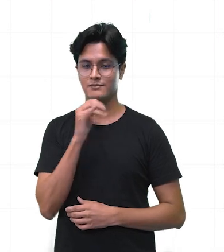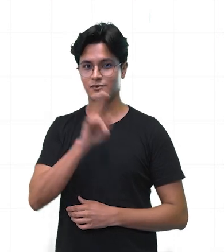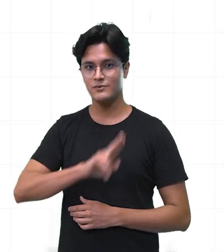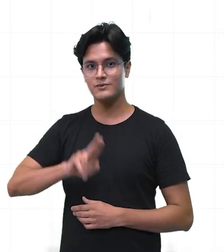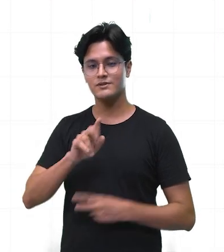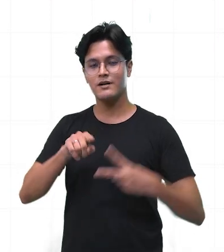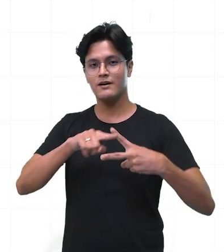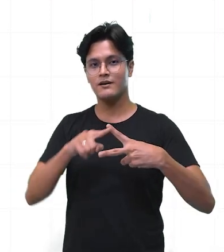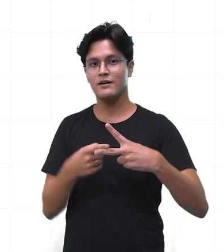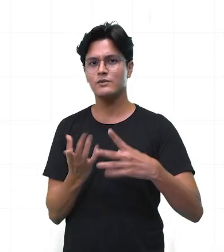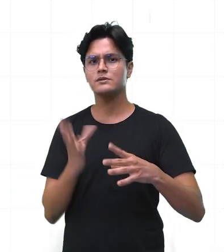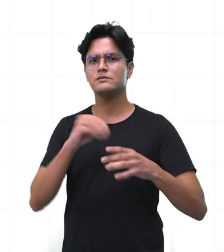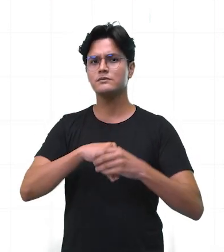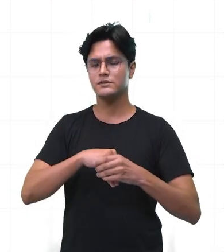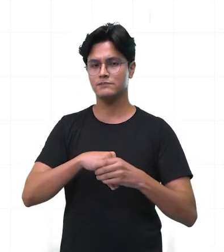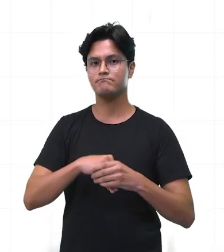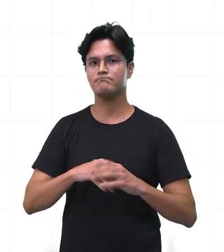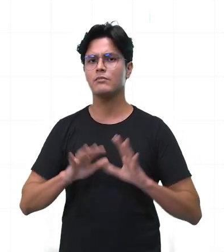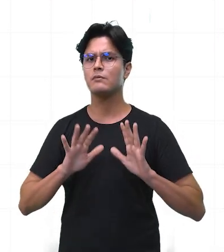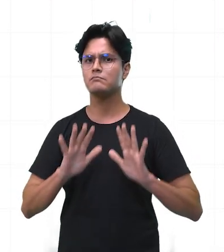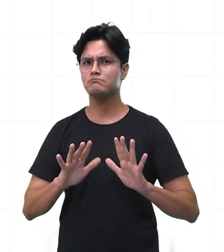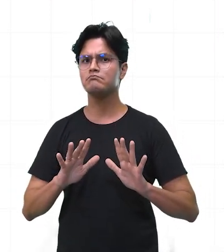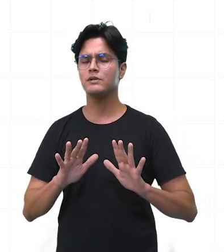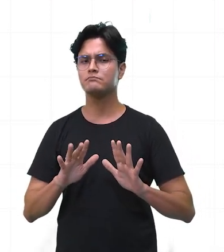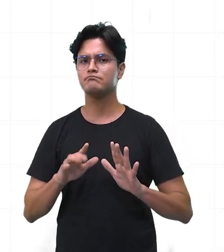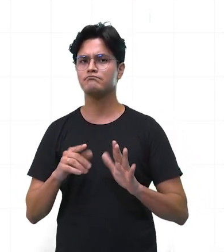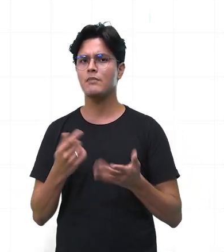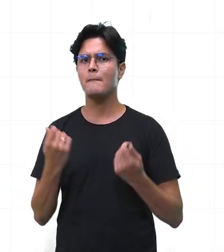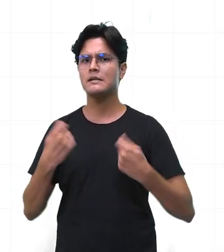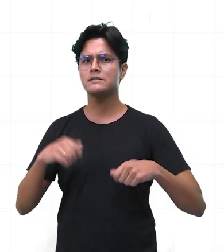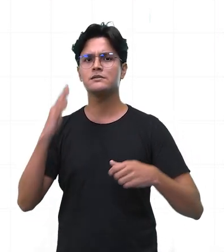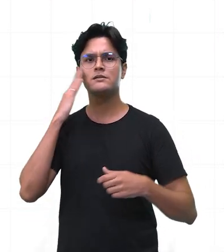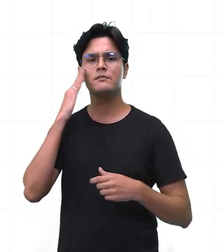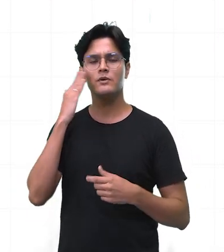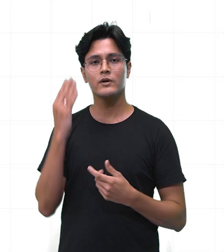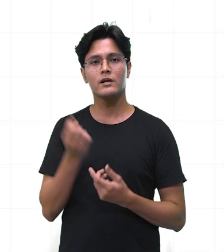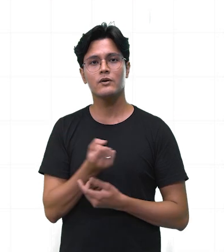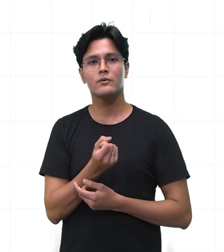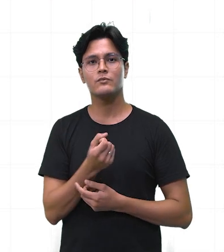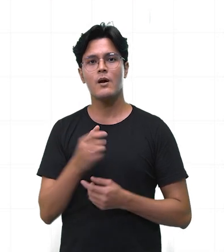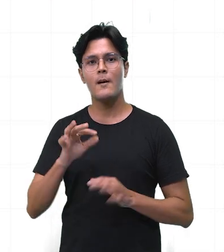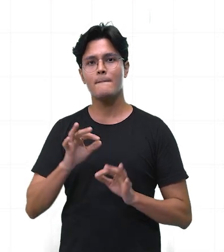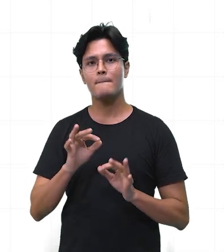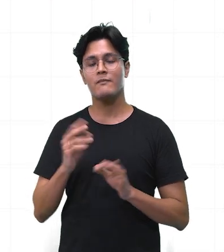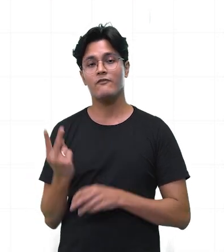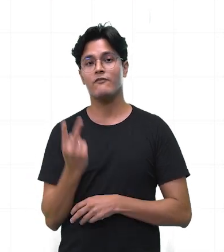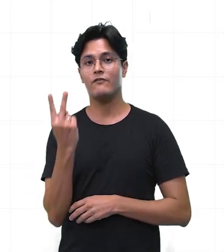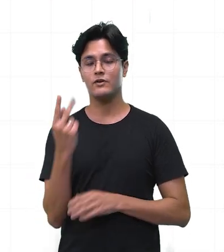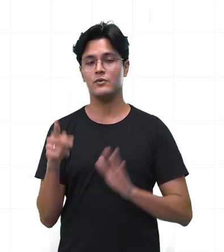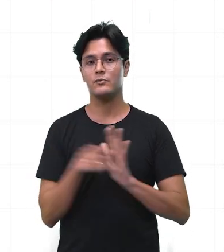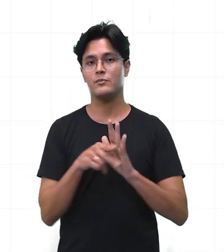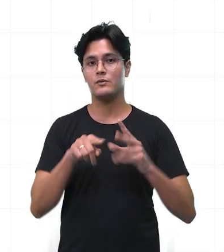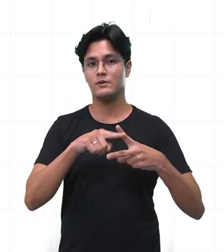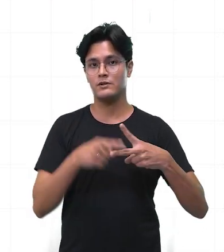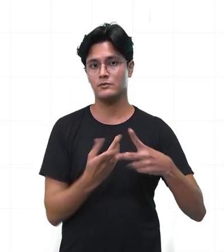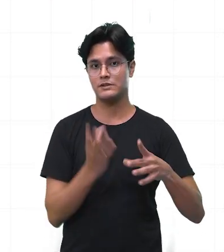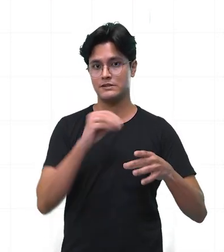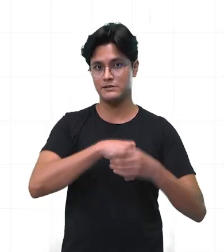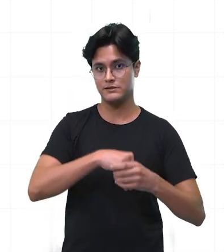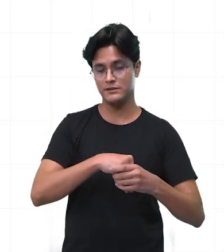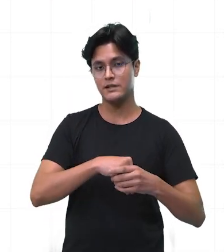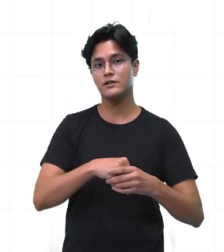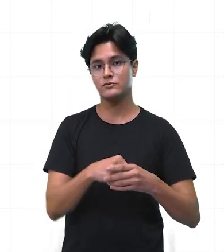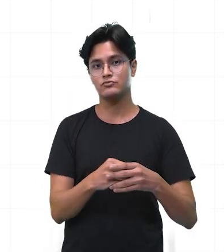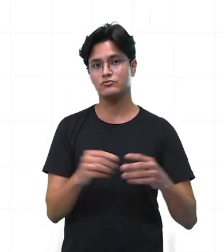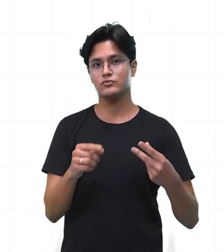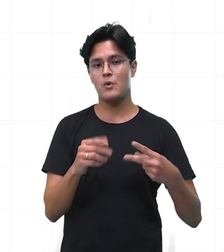tá? A pergunta é, qual é a medida de um ângulo interno de um decágono regular? Ora, se eu